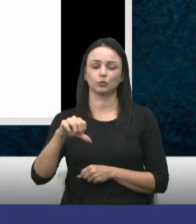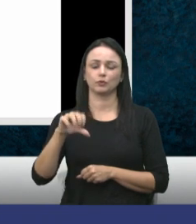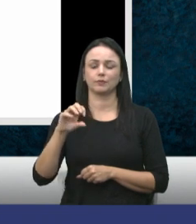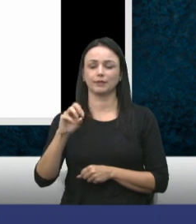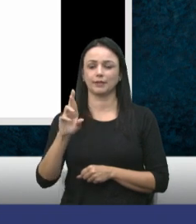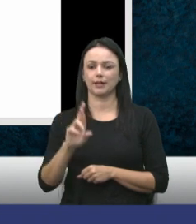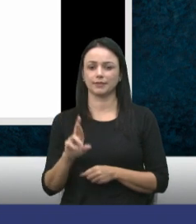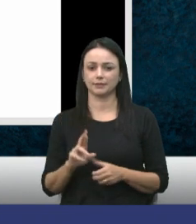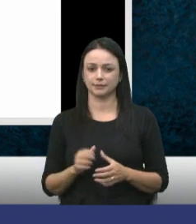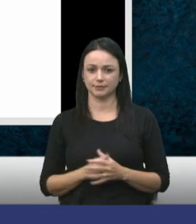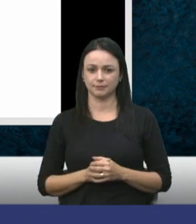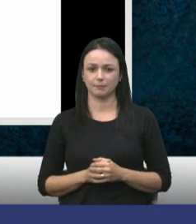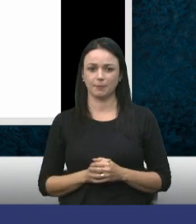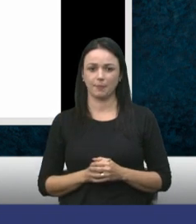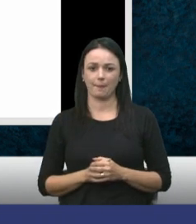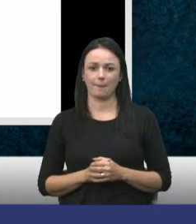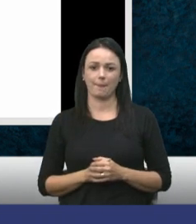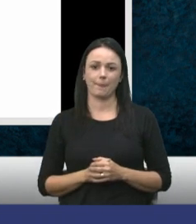8.490.